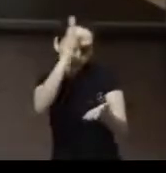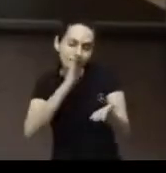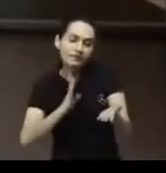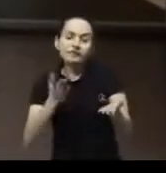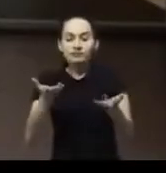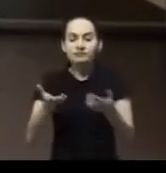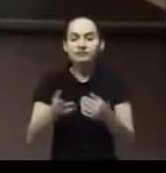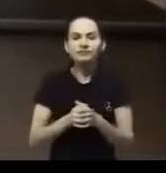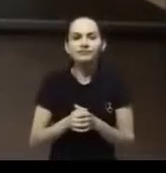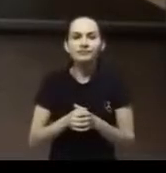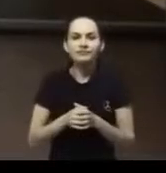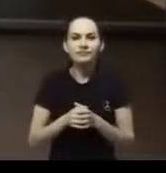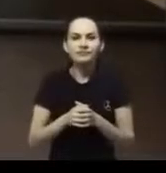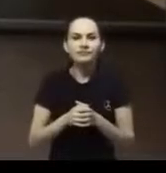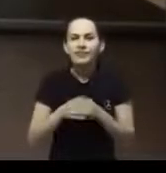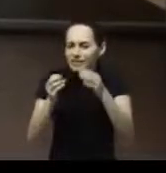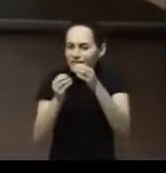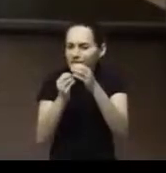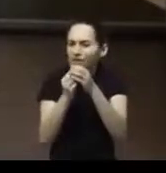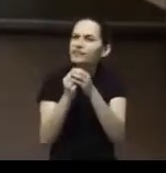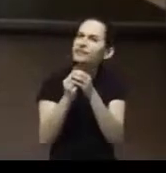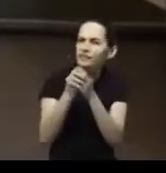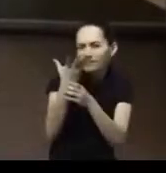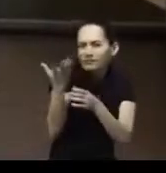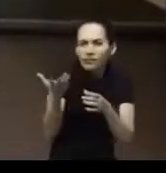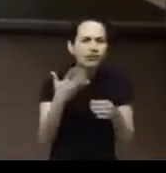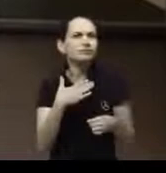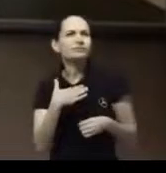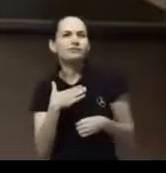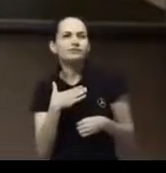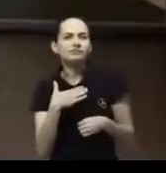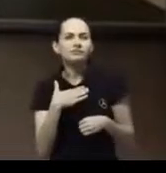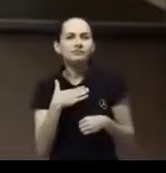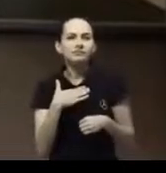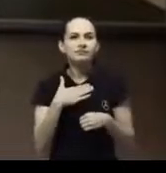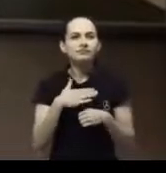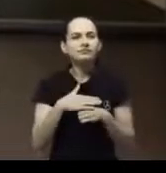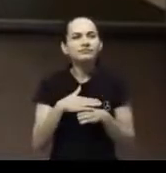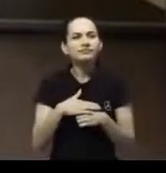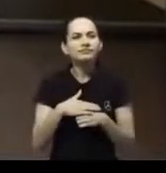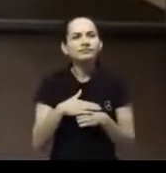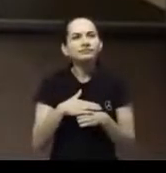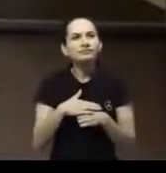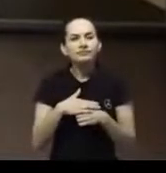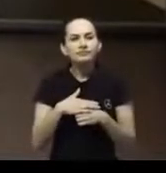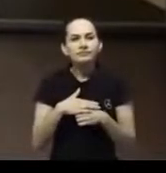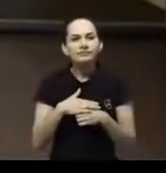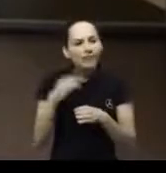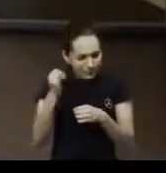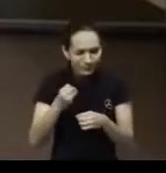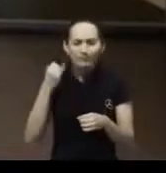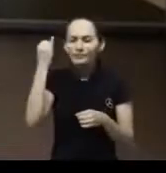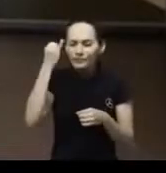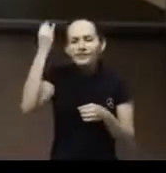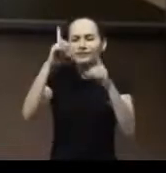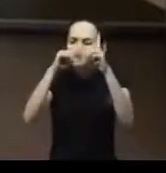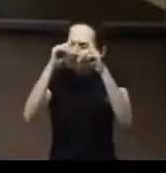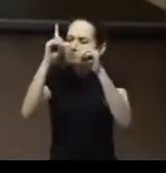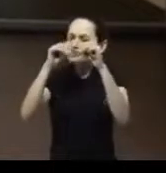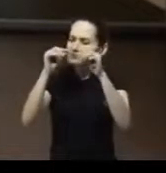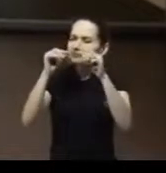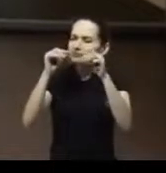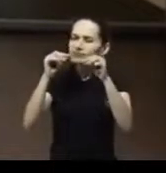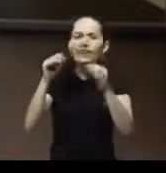em isso Esse é o isso criou em mim é é a importância da